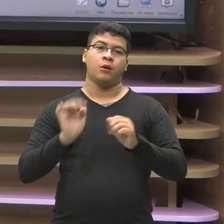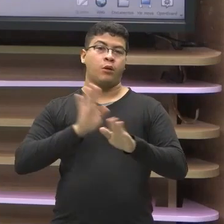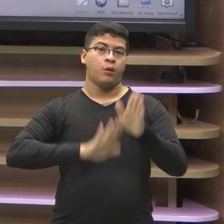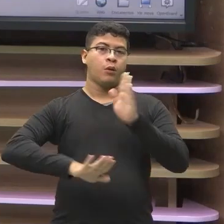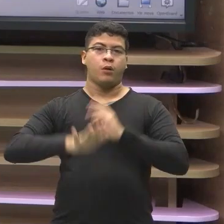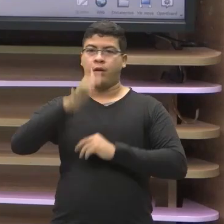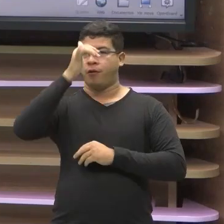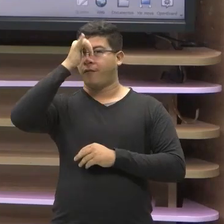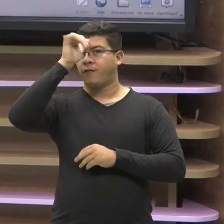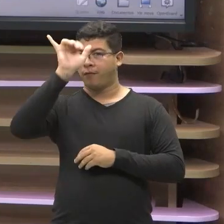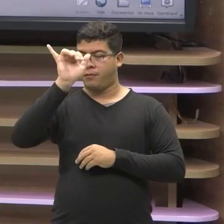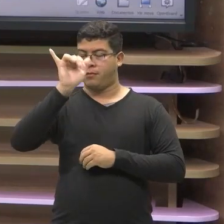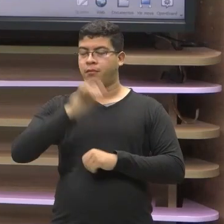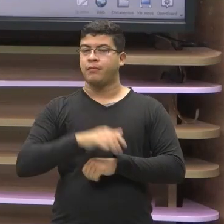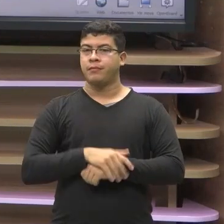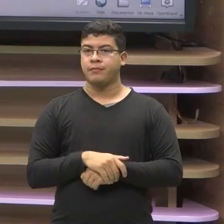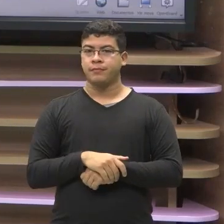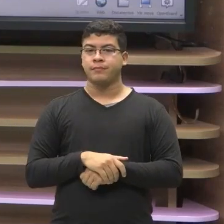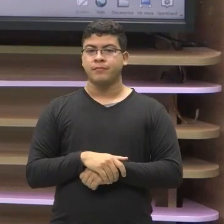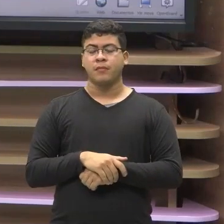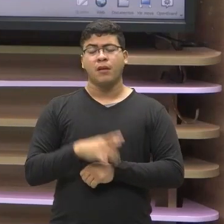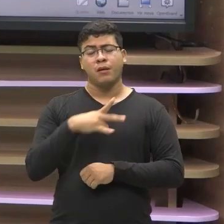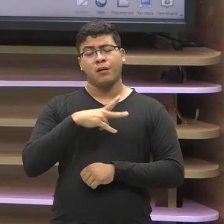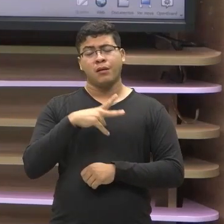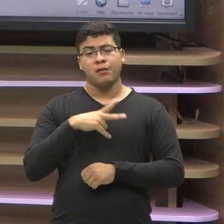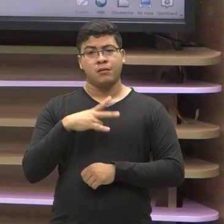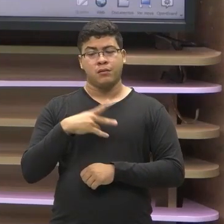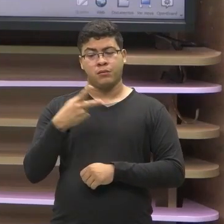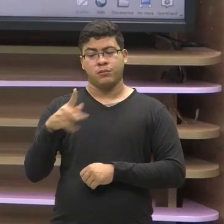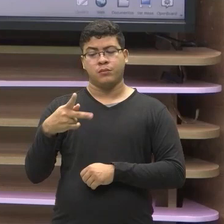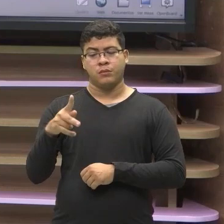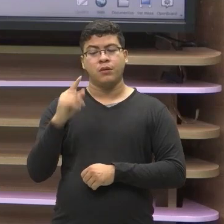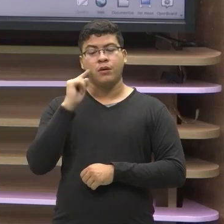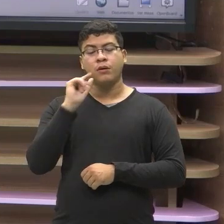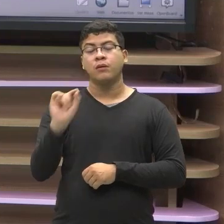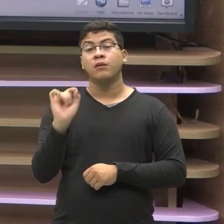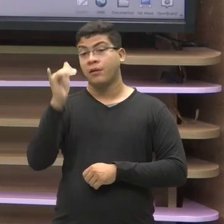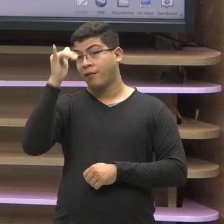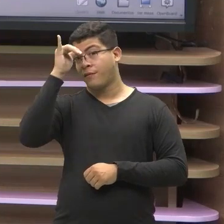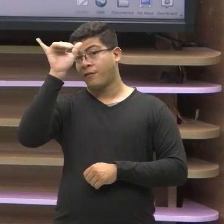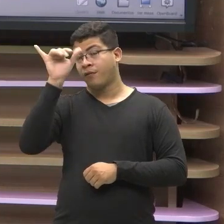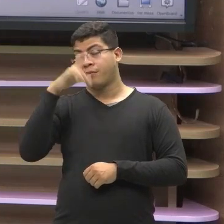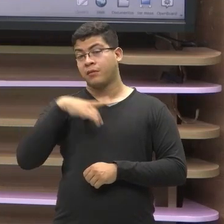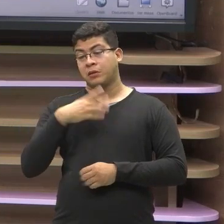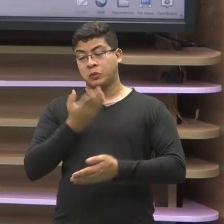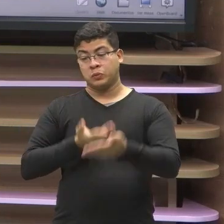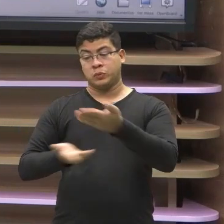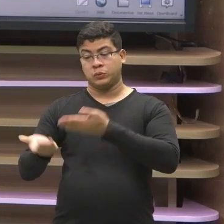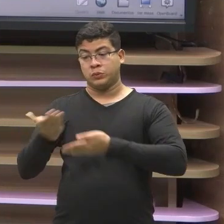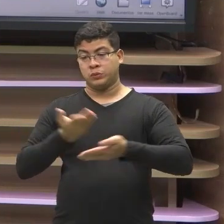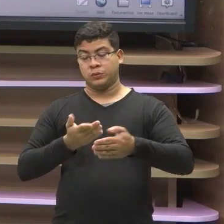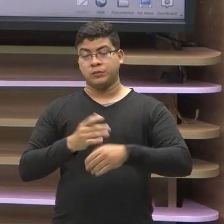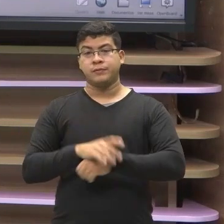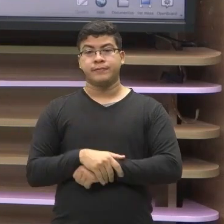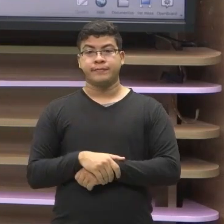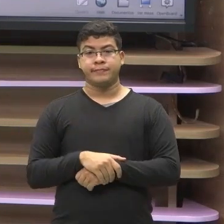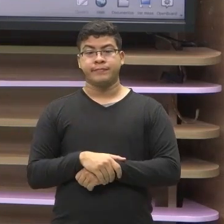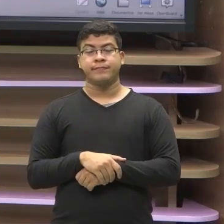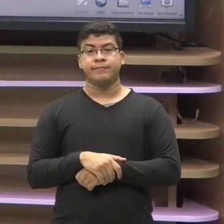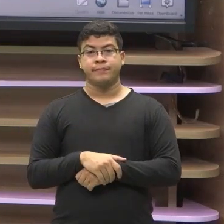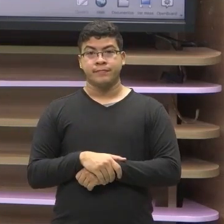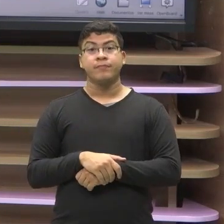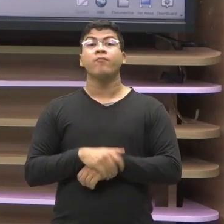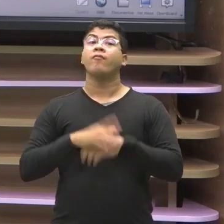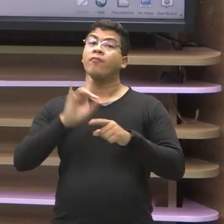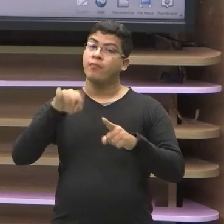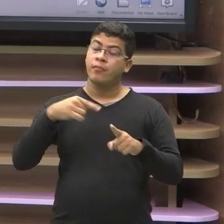importante a gente ter aqueles nossos utensílios, né, próprios para evitar ali esses compartilhamentos. Bom, além de